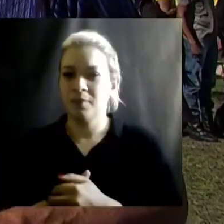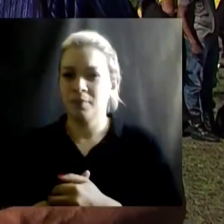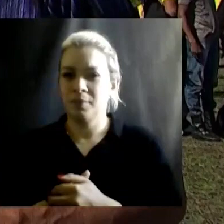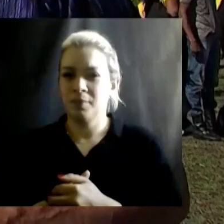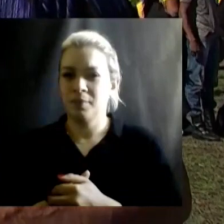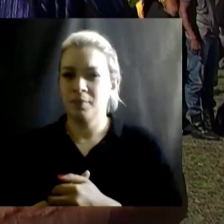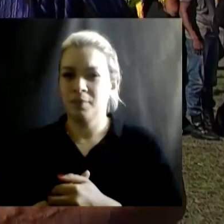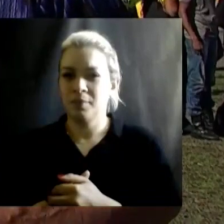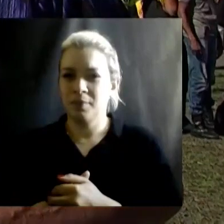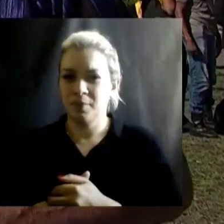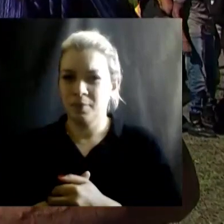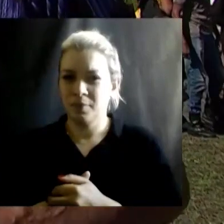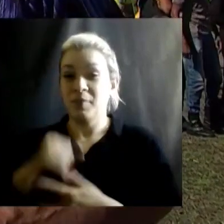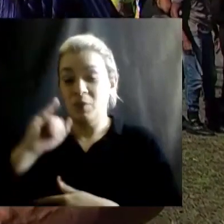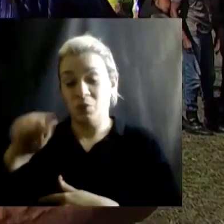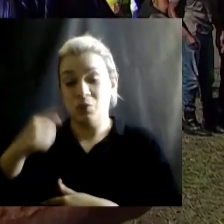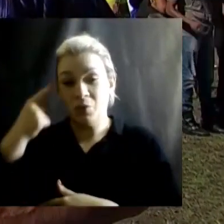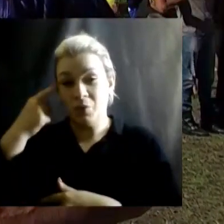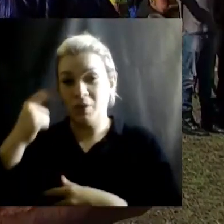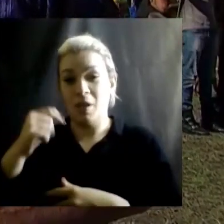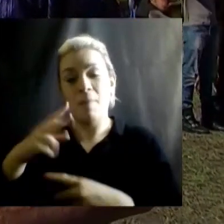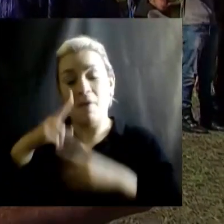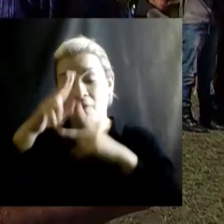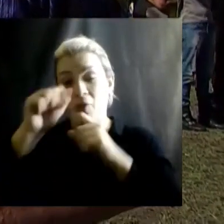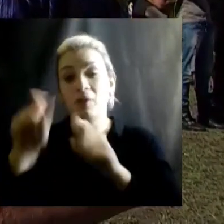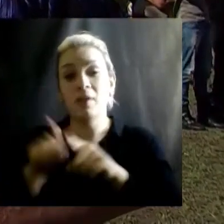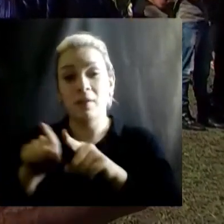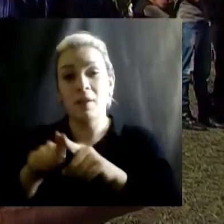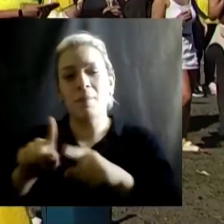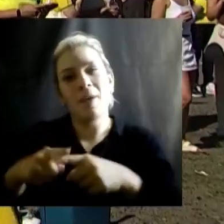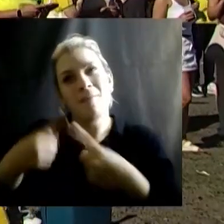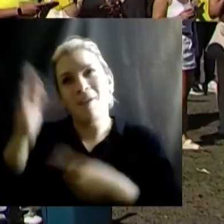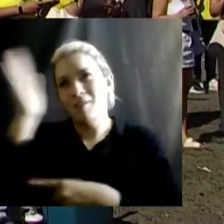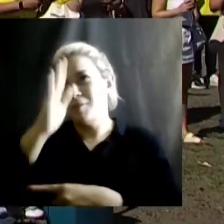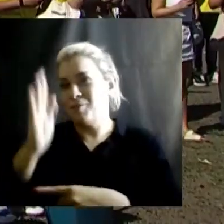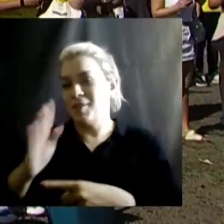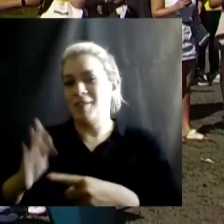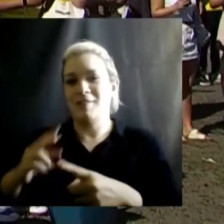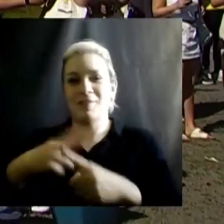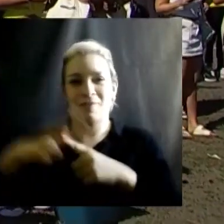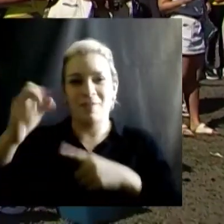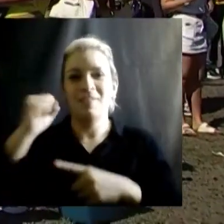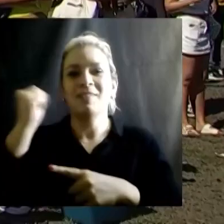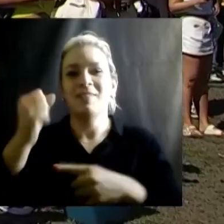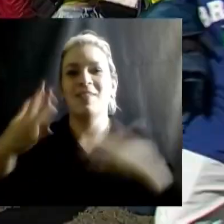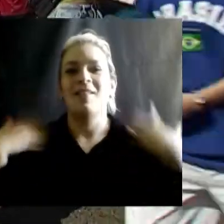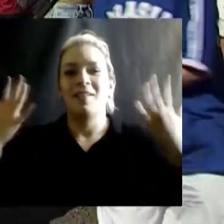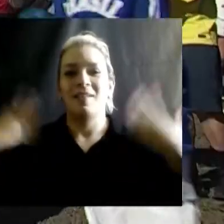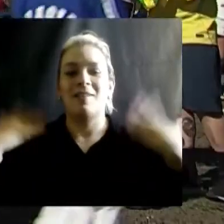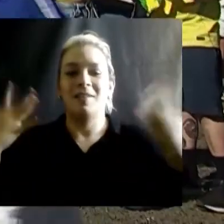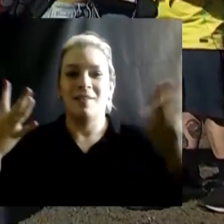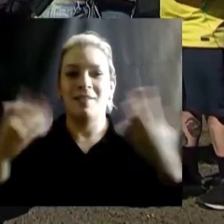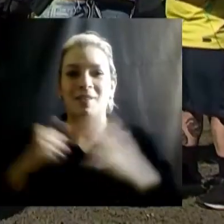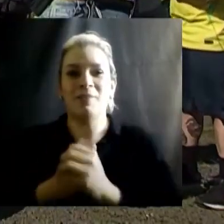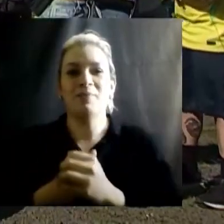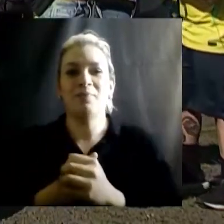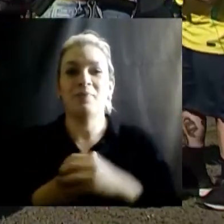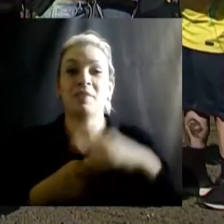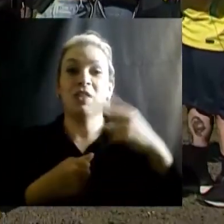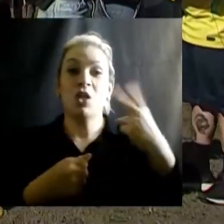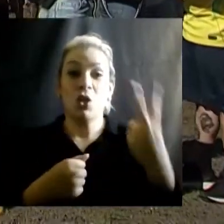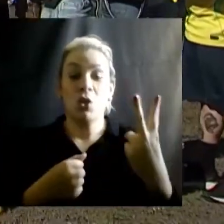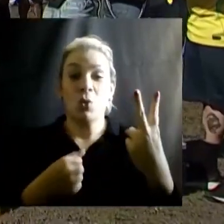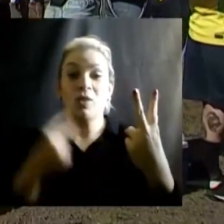ele sai muito bem, mas depois o Brasil entra no jogo e é só alegria. Hoje vai ser 2-0. Mas vai ser um duelo